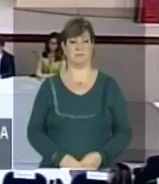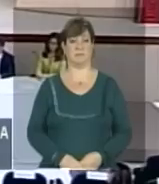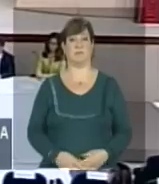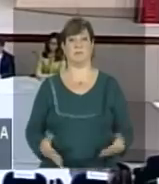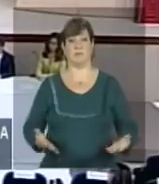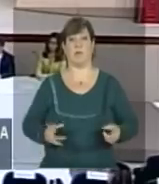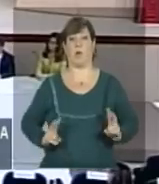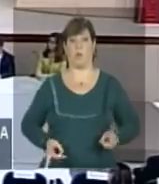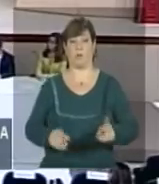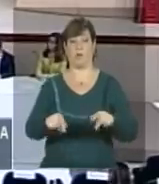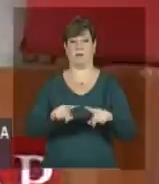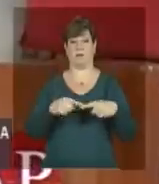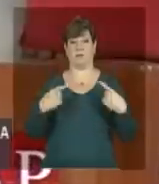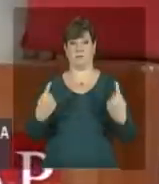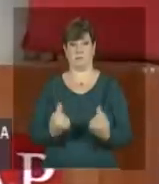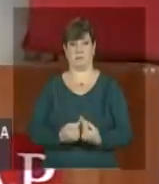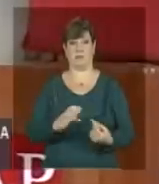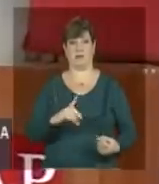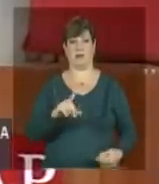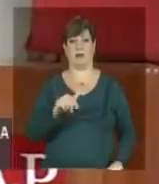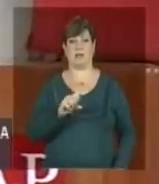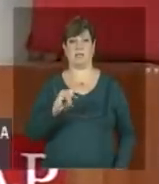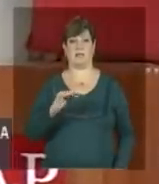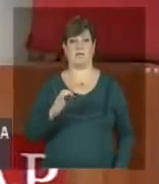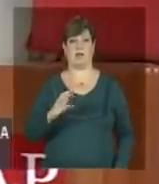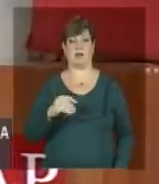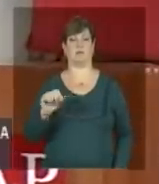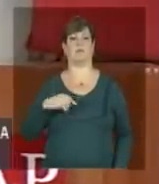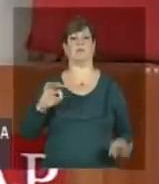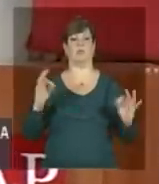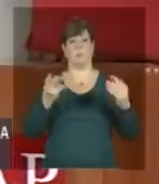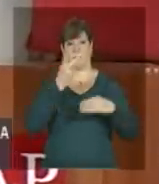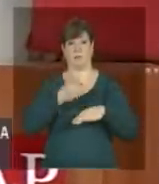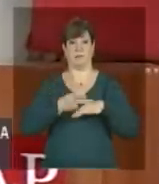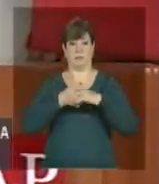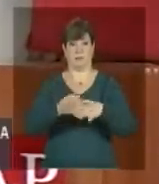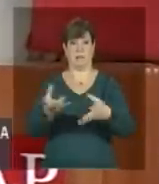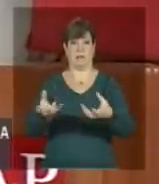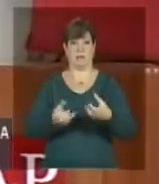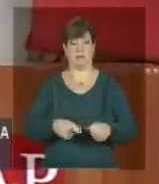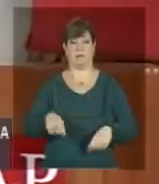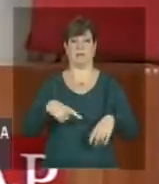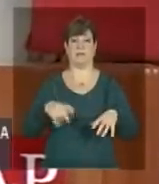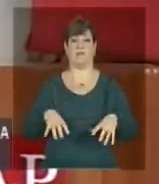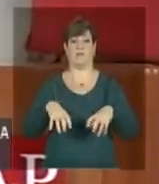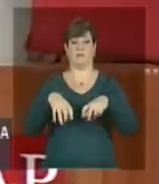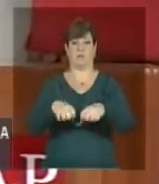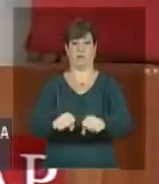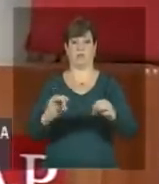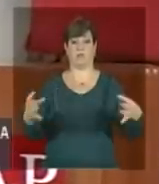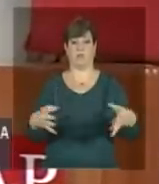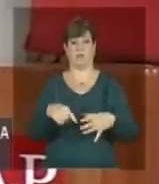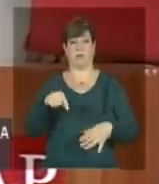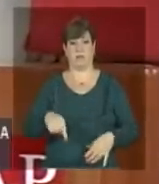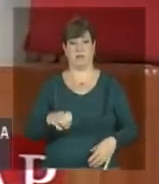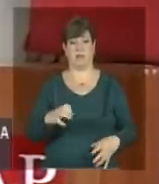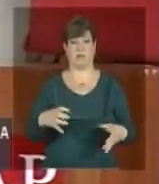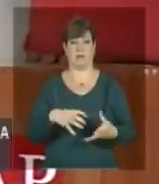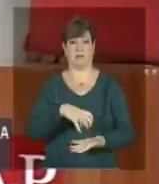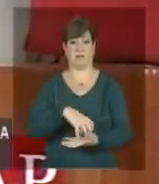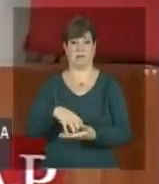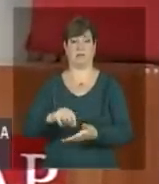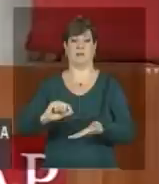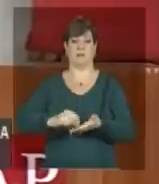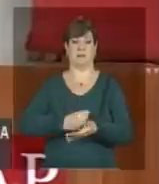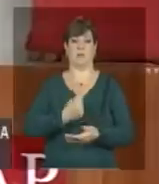Dando continuidade à cerimônia de classificação, todos os premiados receberão um certificado para os integrantes da equipe, assinatura de